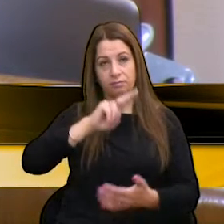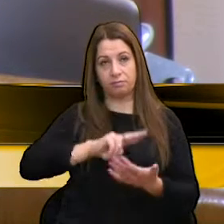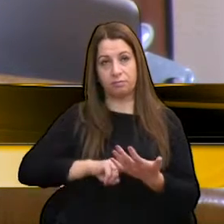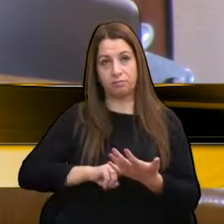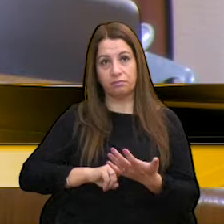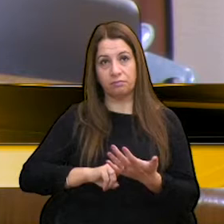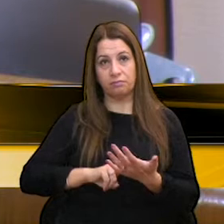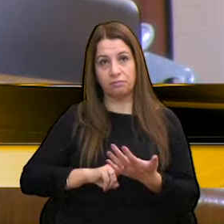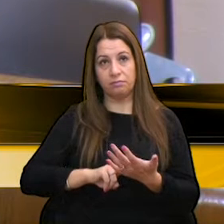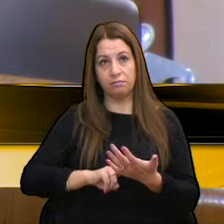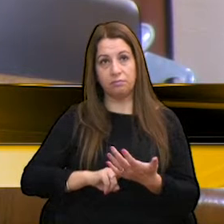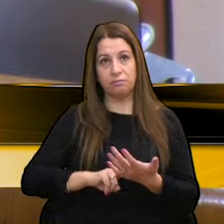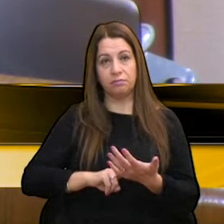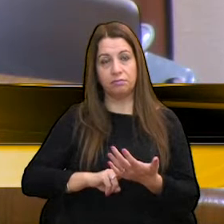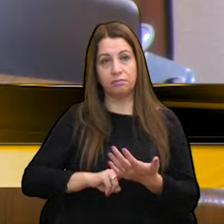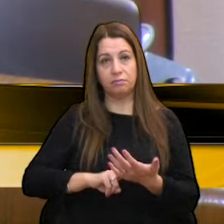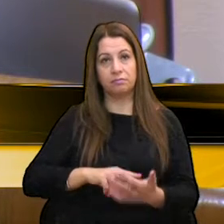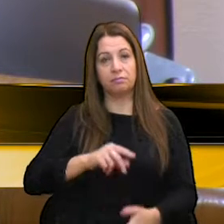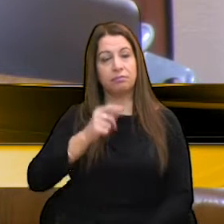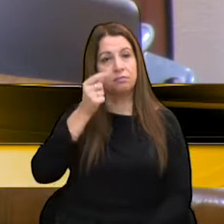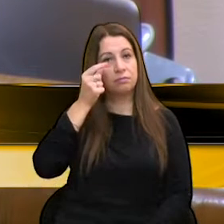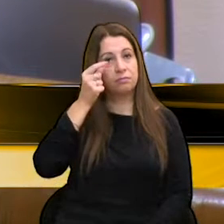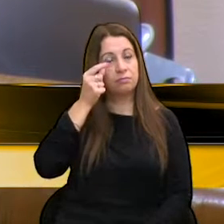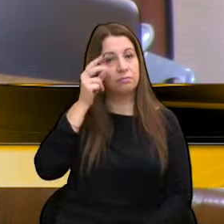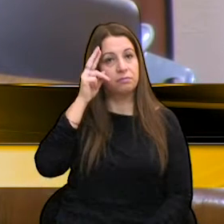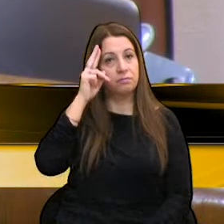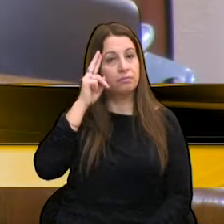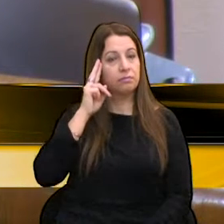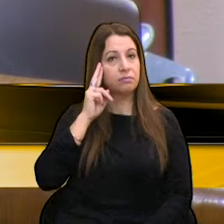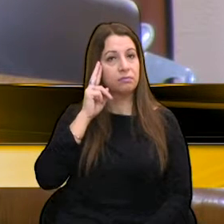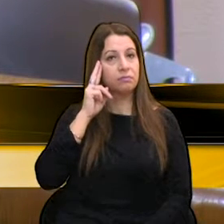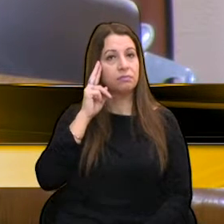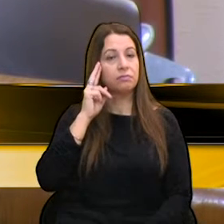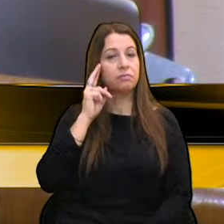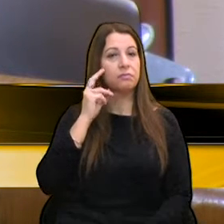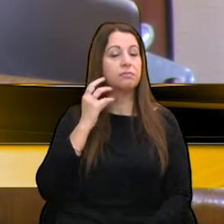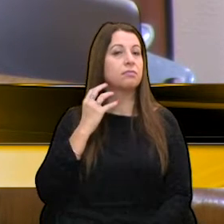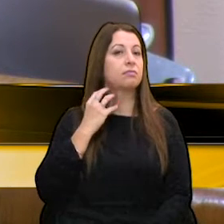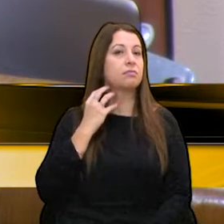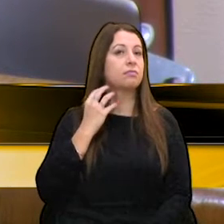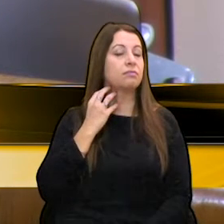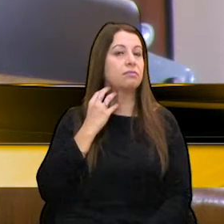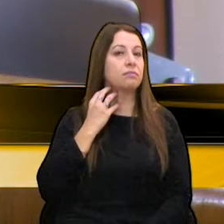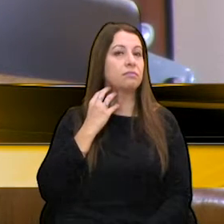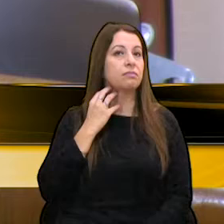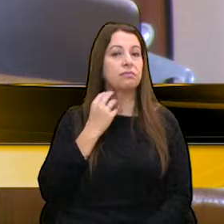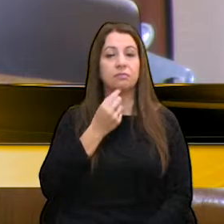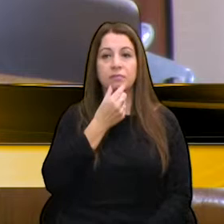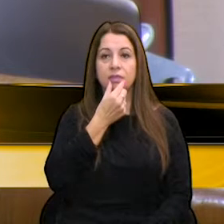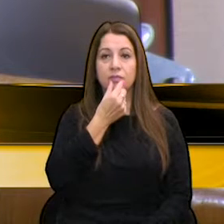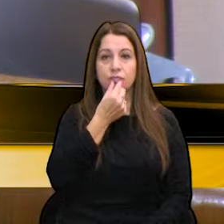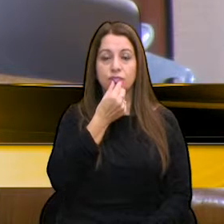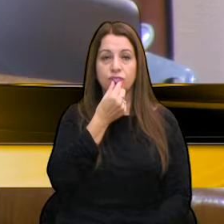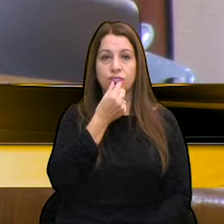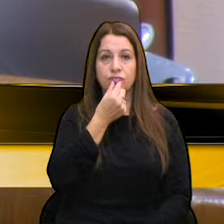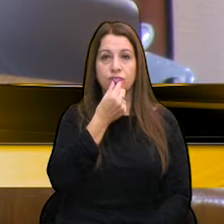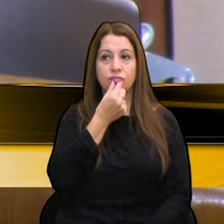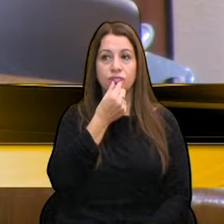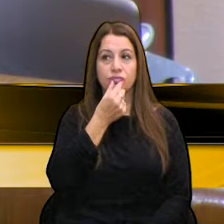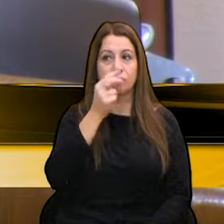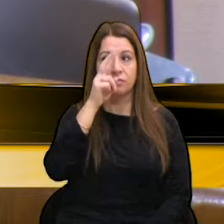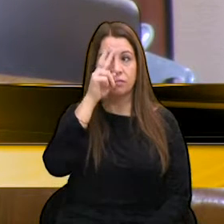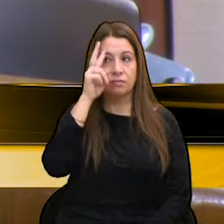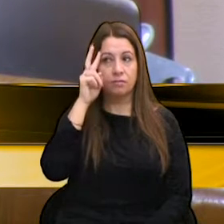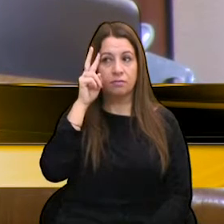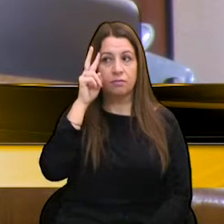Júnior, Paulo Périco, Rafael Bueno, Ricardo Daneluz, Rodrigo Beltrão e